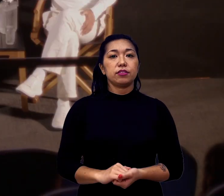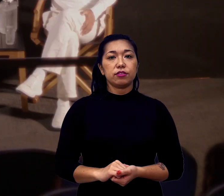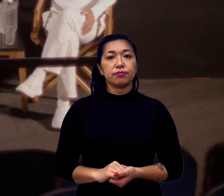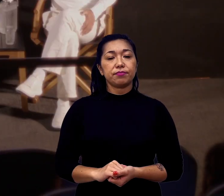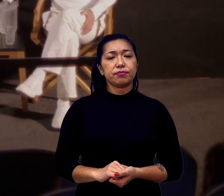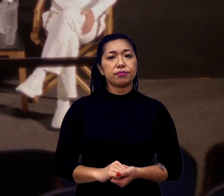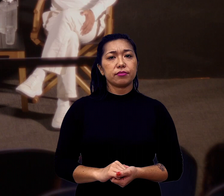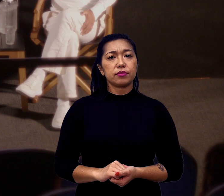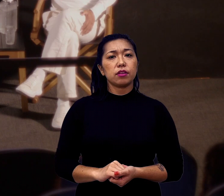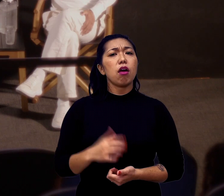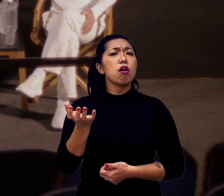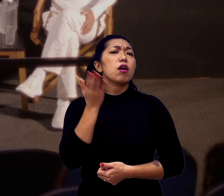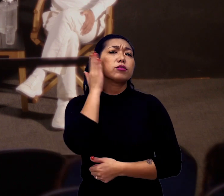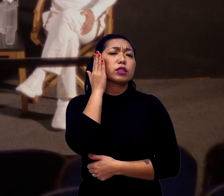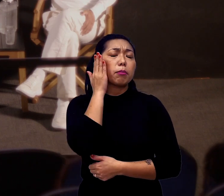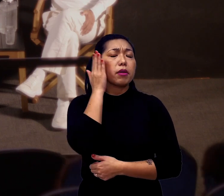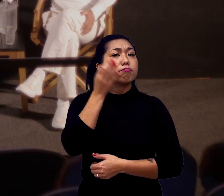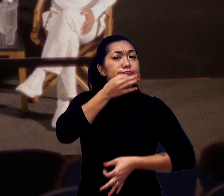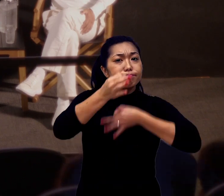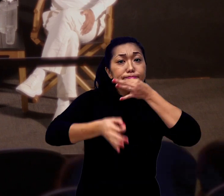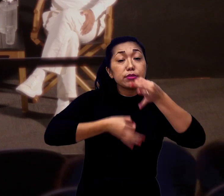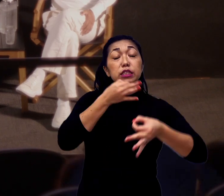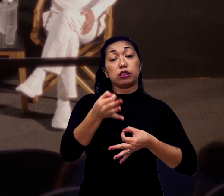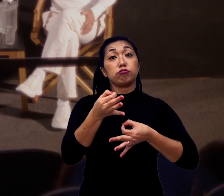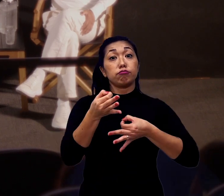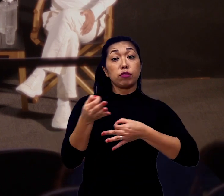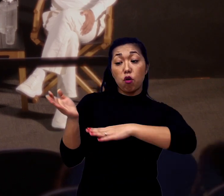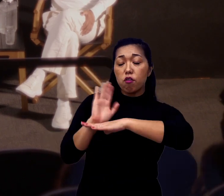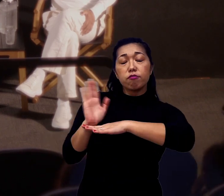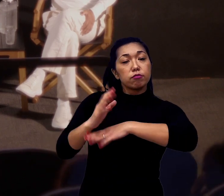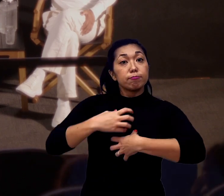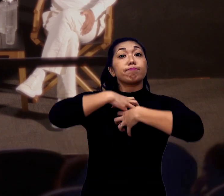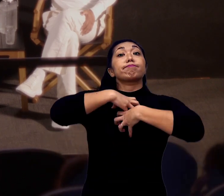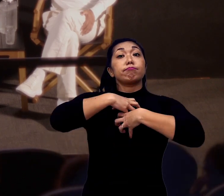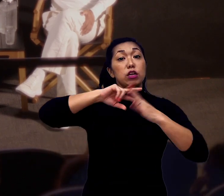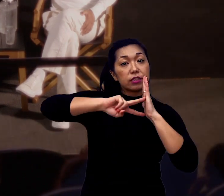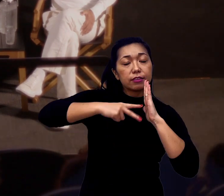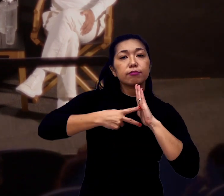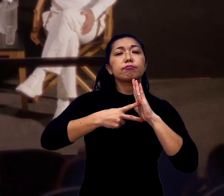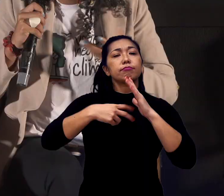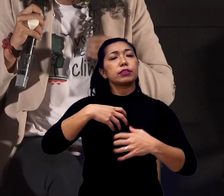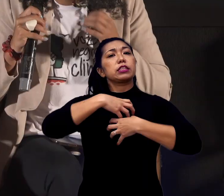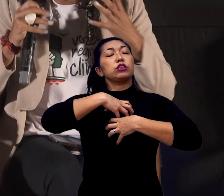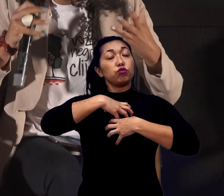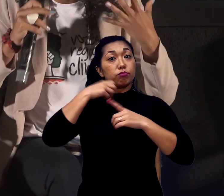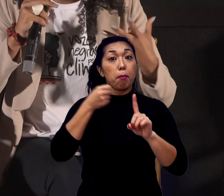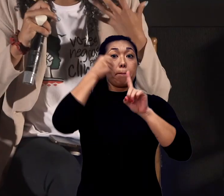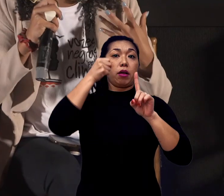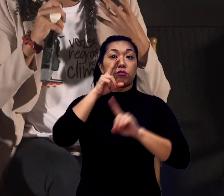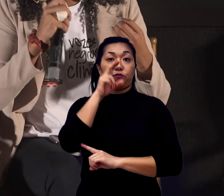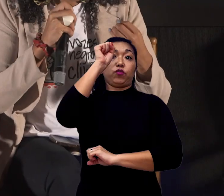gostaria de ter essas primeiras impressões. O que o filme significou para vocês? O que ficou mais forte? O